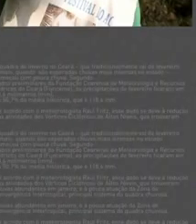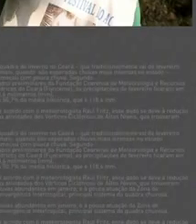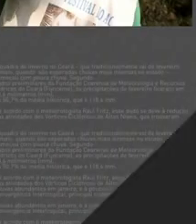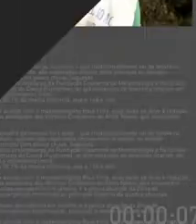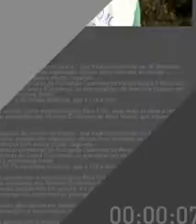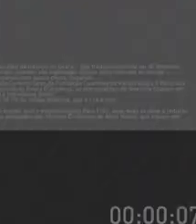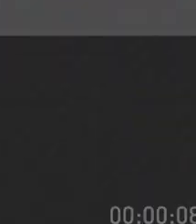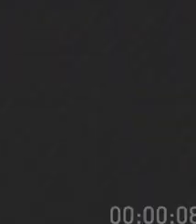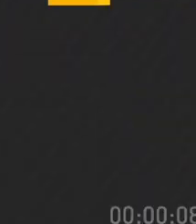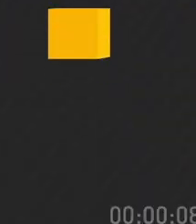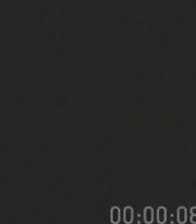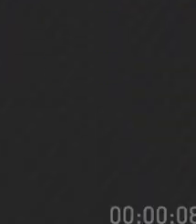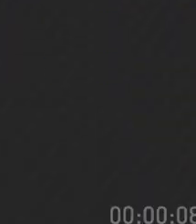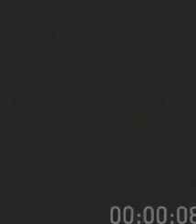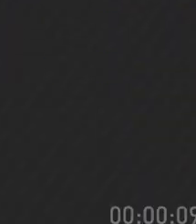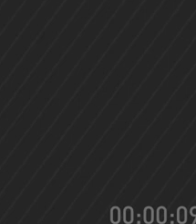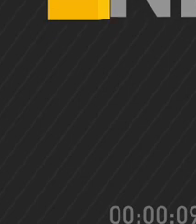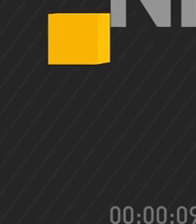ae